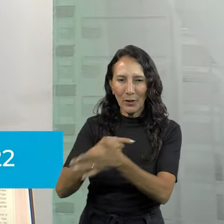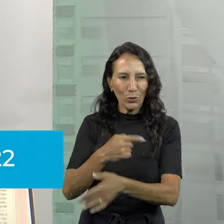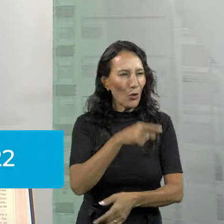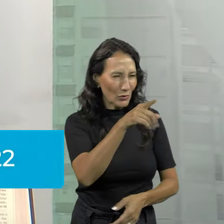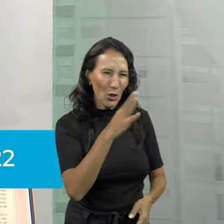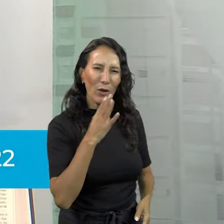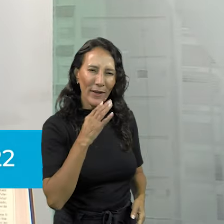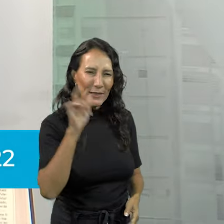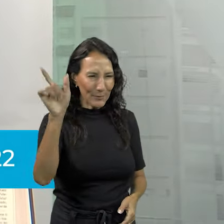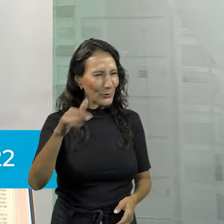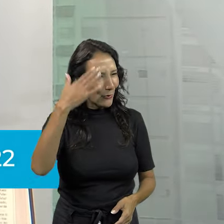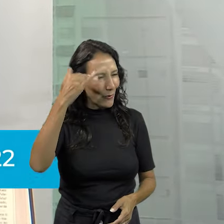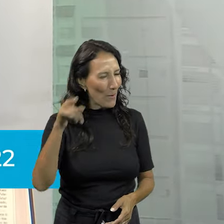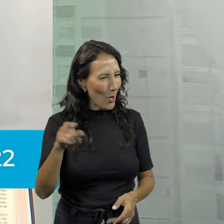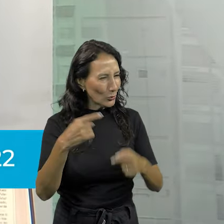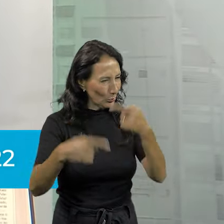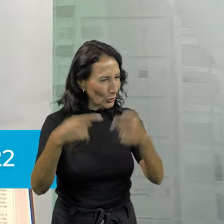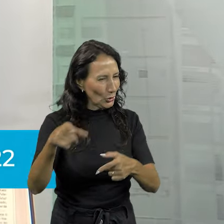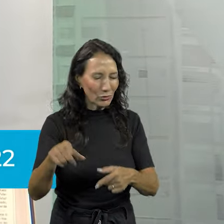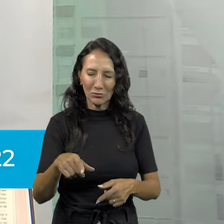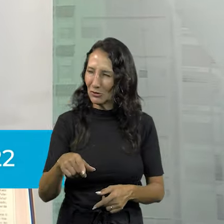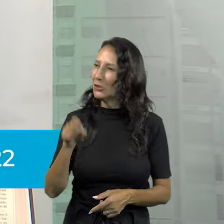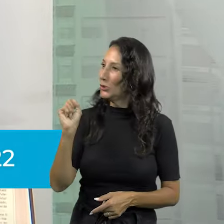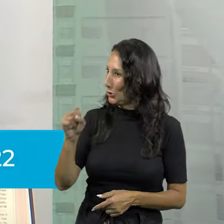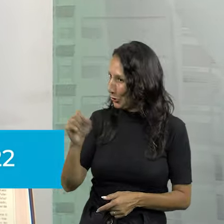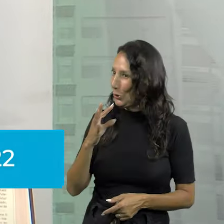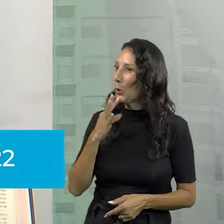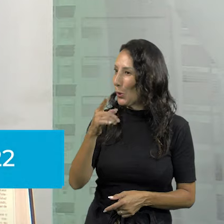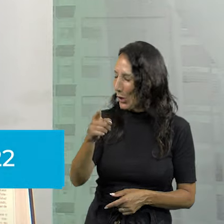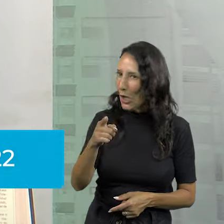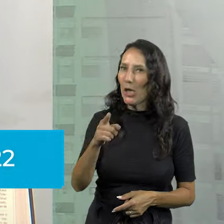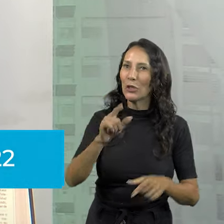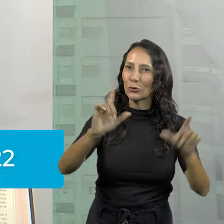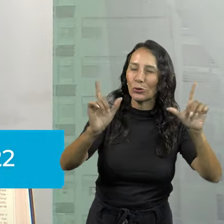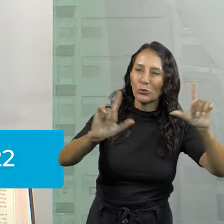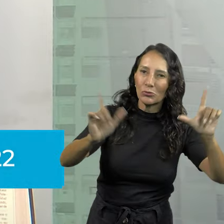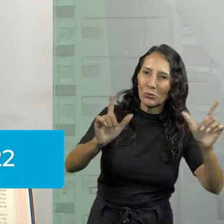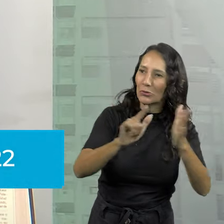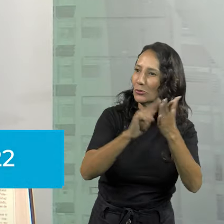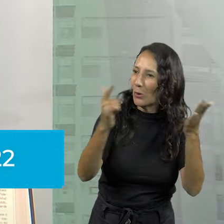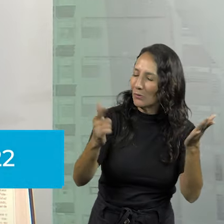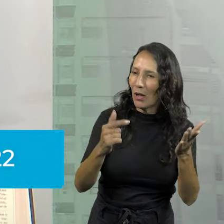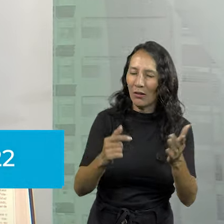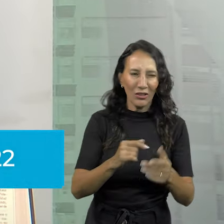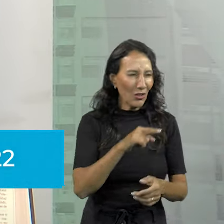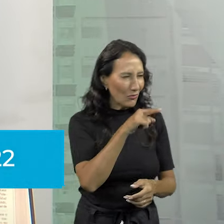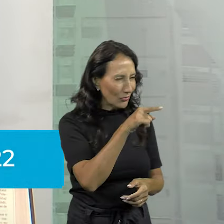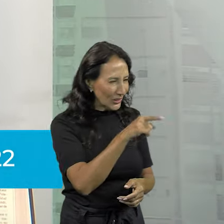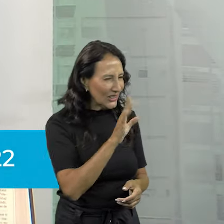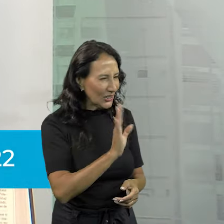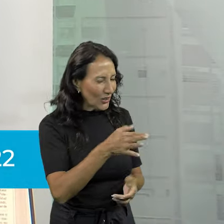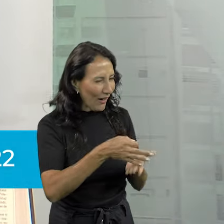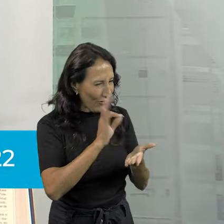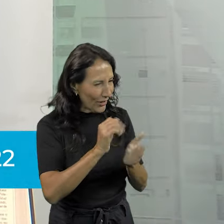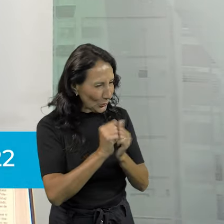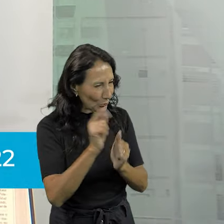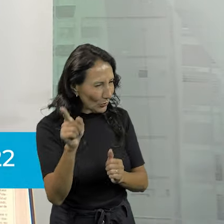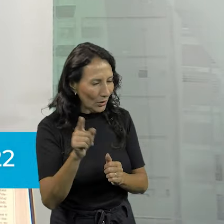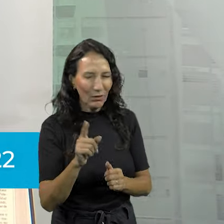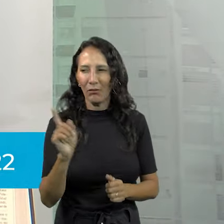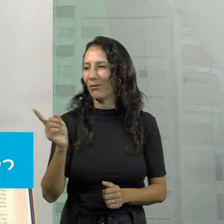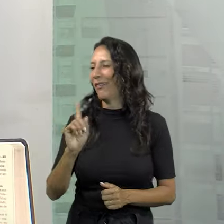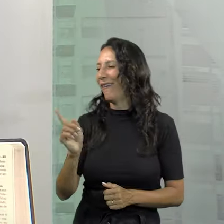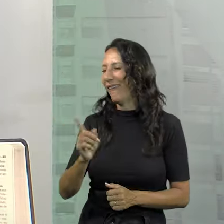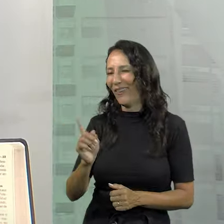notícias. Mas alguém pergunta, você já tomou um café com ele? Eu falei, não. Então, esse conhecimento aqui, o profeta está